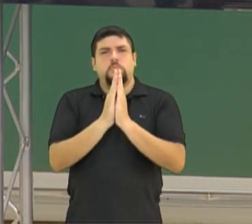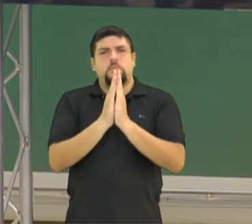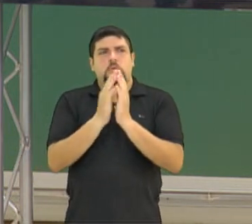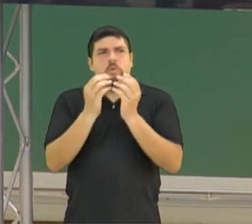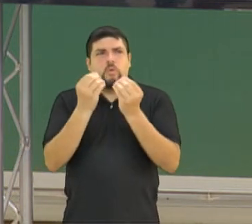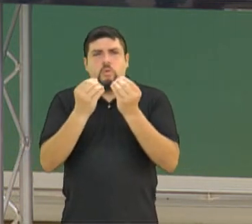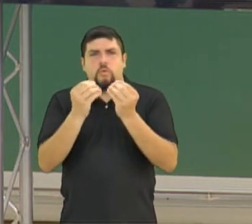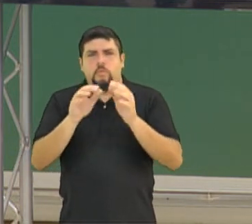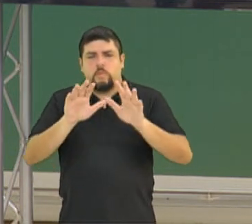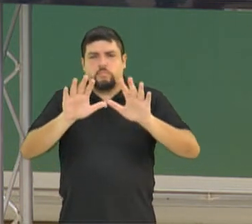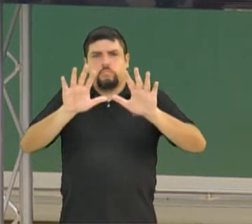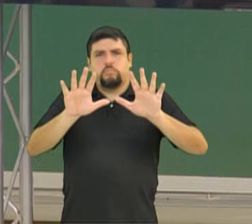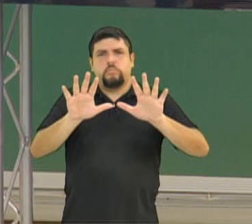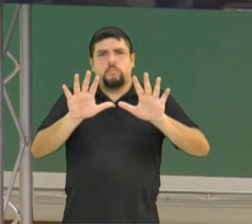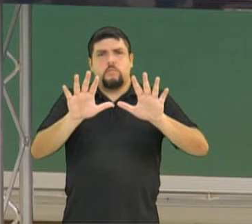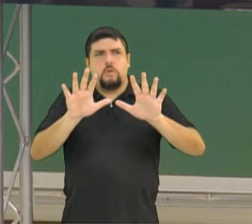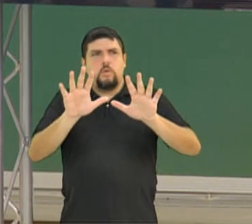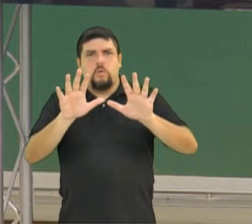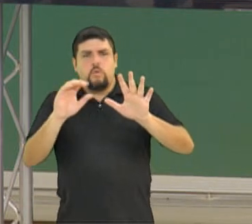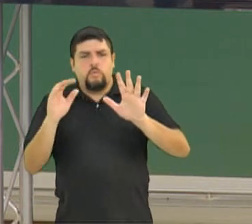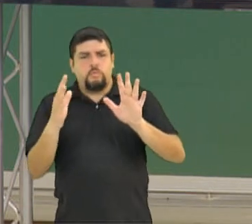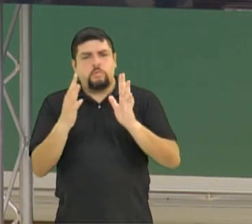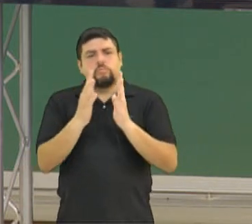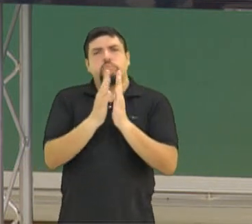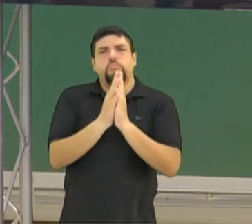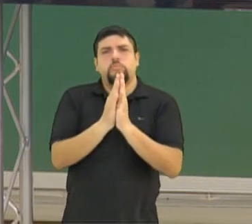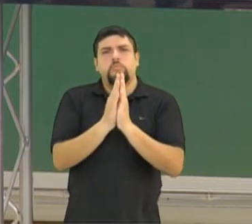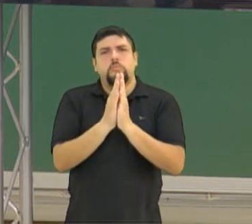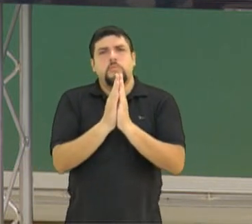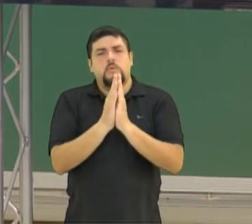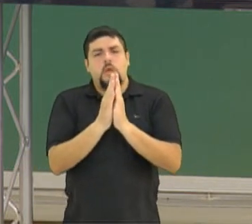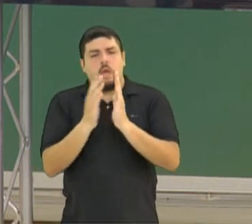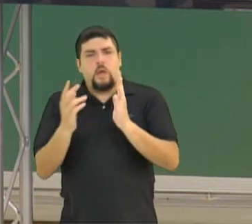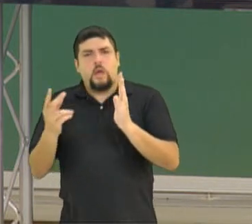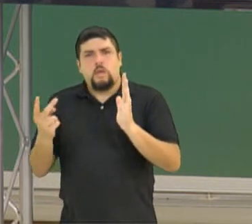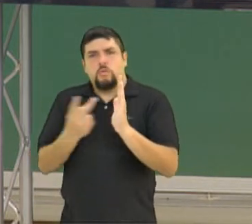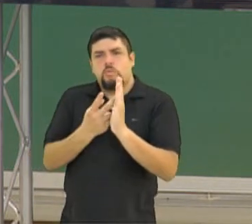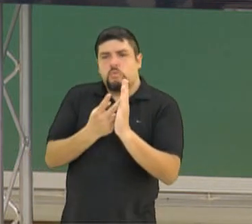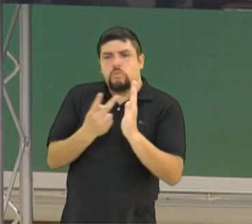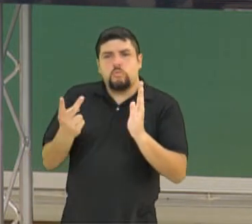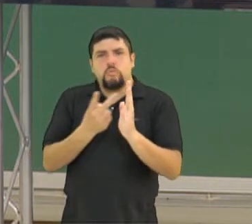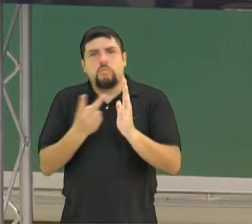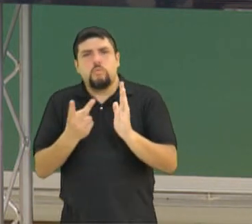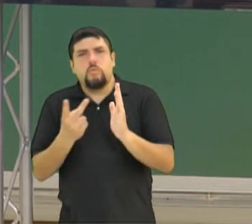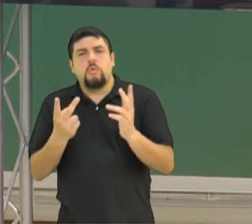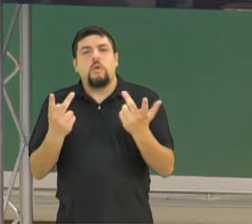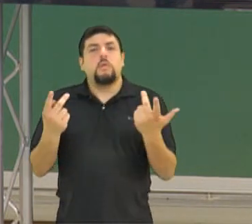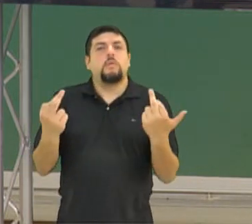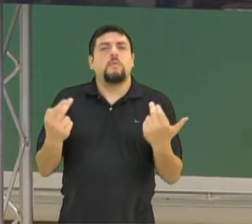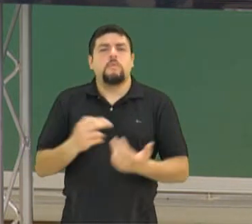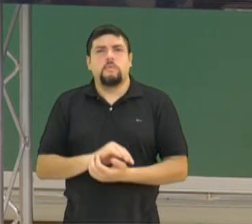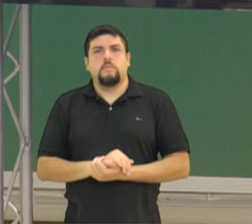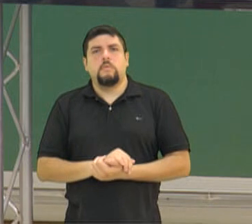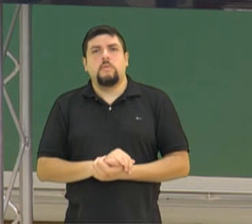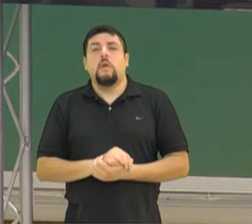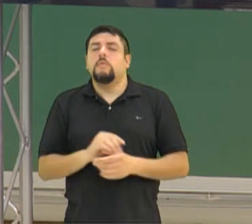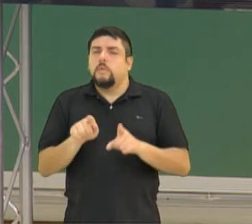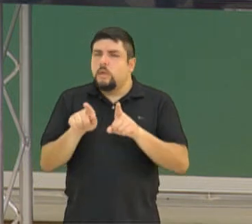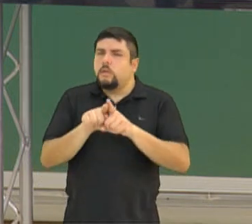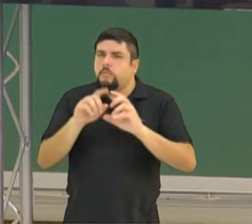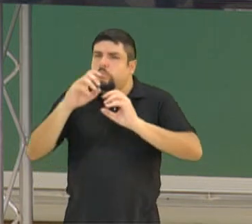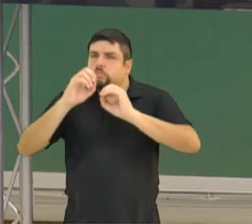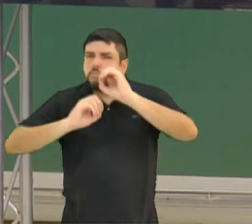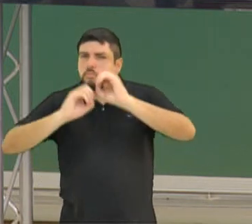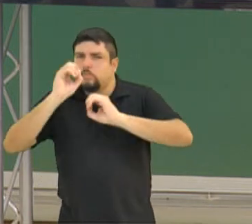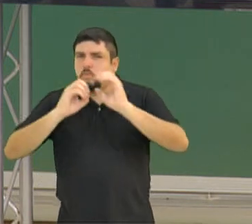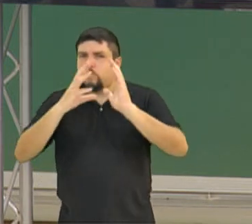plano, né? Eles são uma imagem do espelho da outra, certo? Então, mais ou menos assim que acontece a